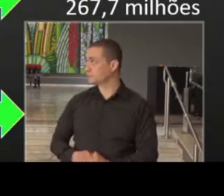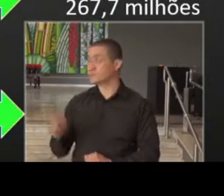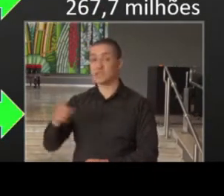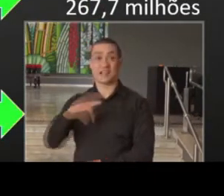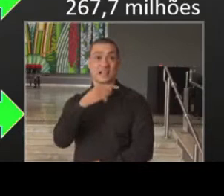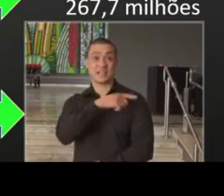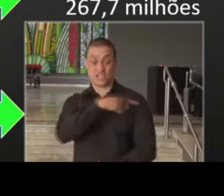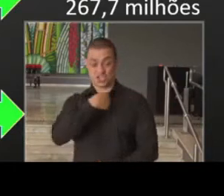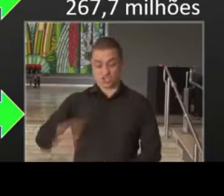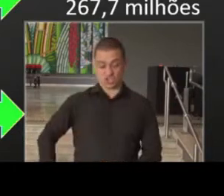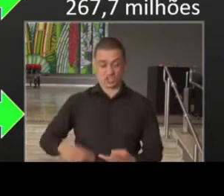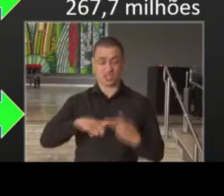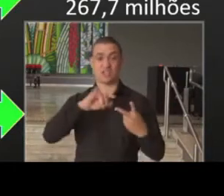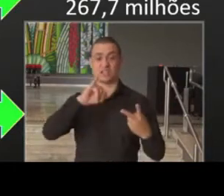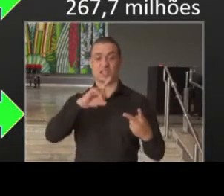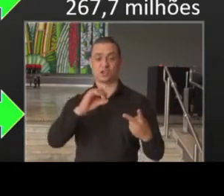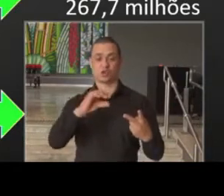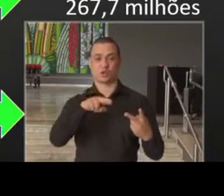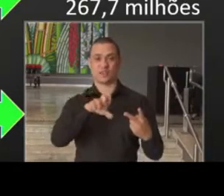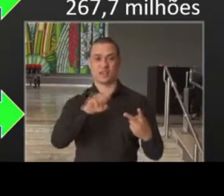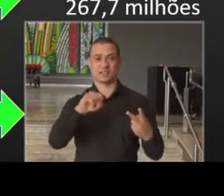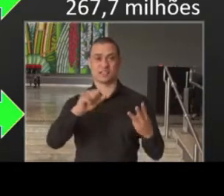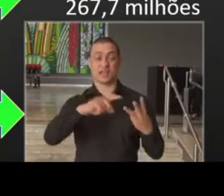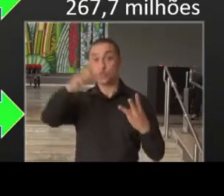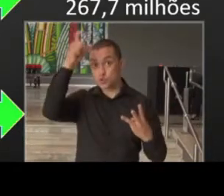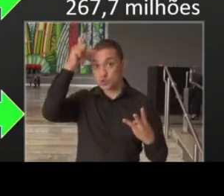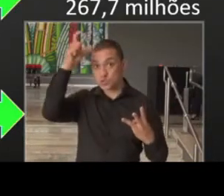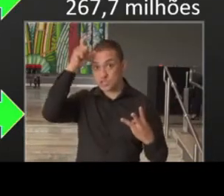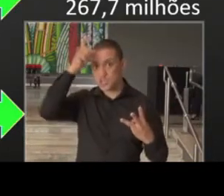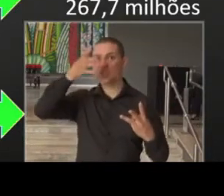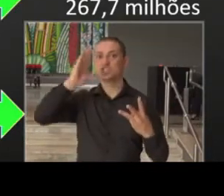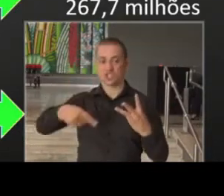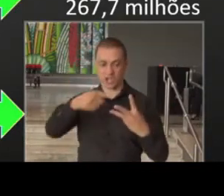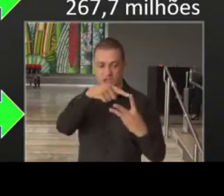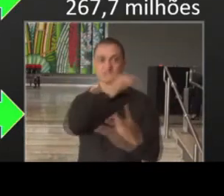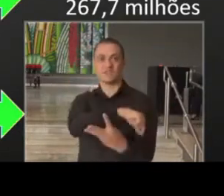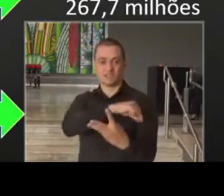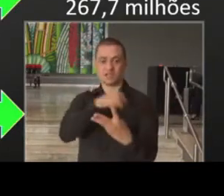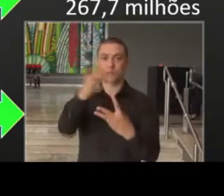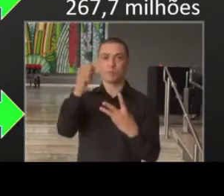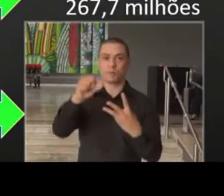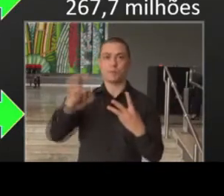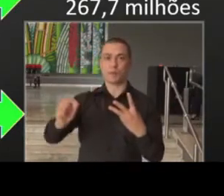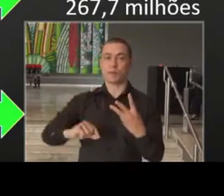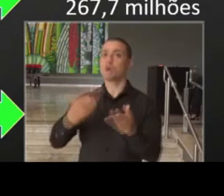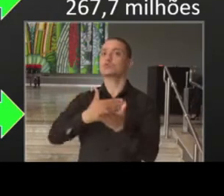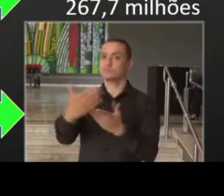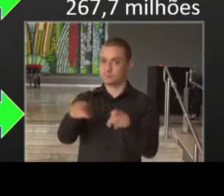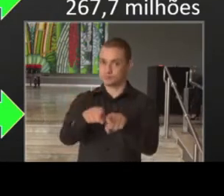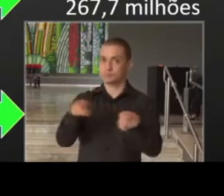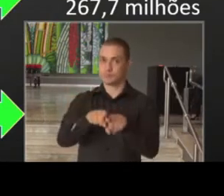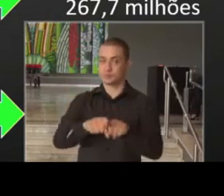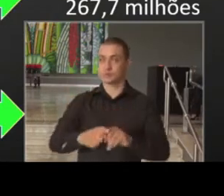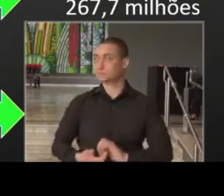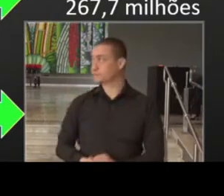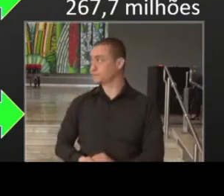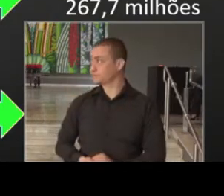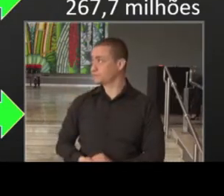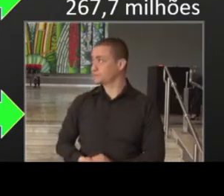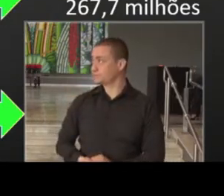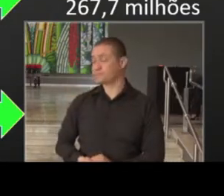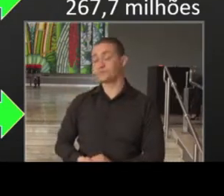China, Indonésia e Turquia também vão utilizar e já estão utilizando a Coronavac na sua